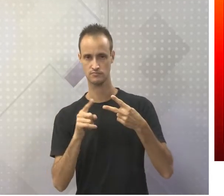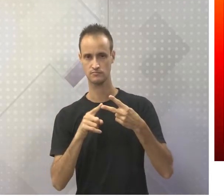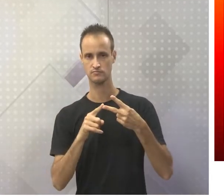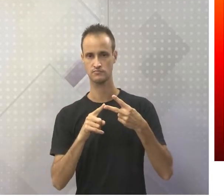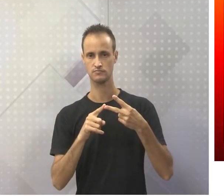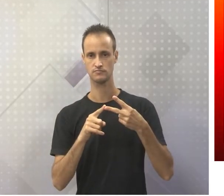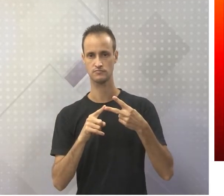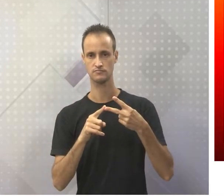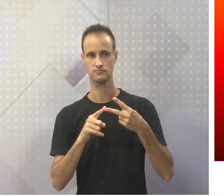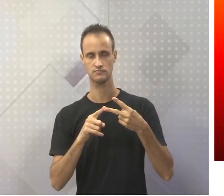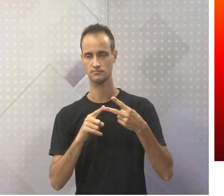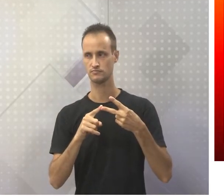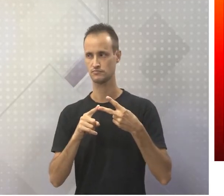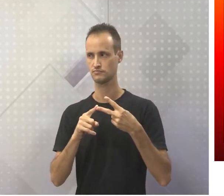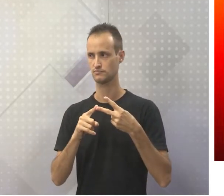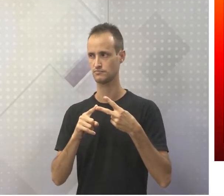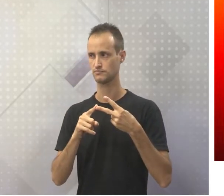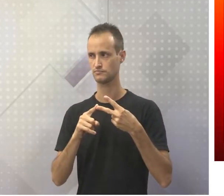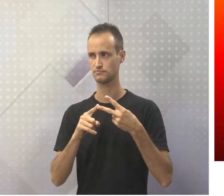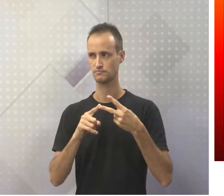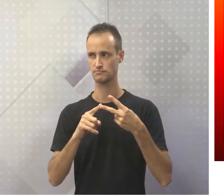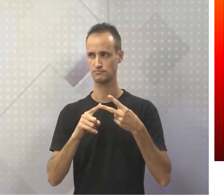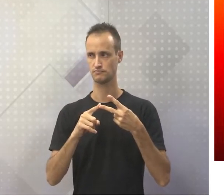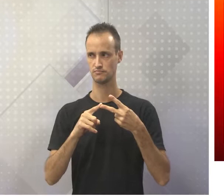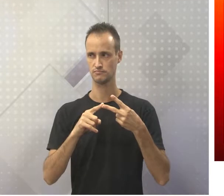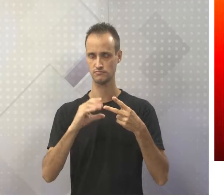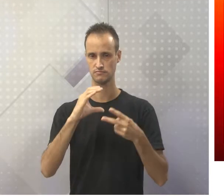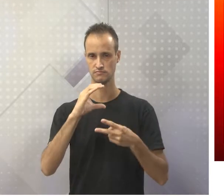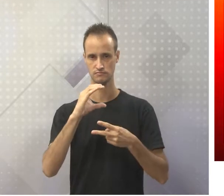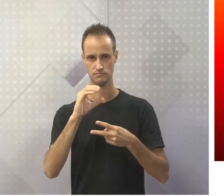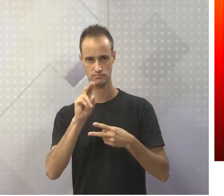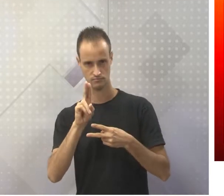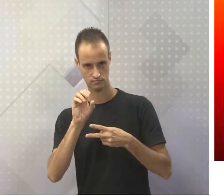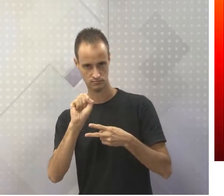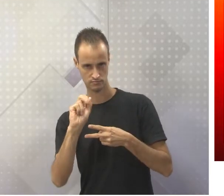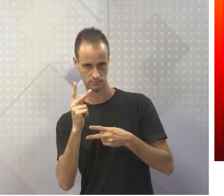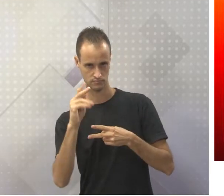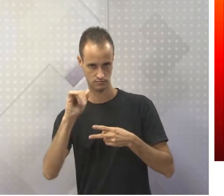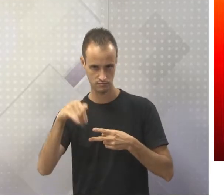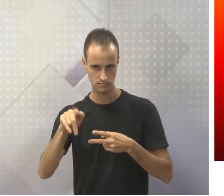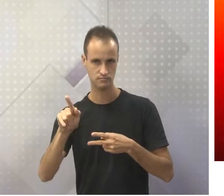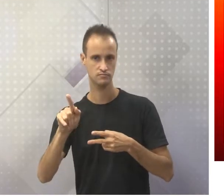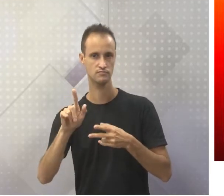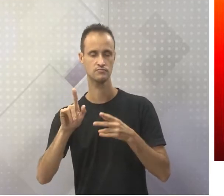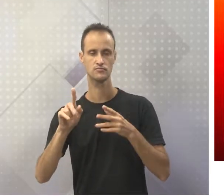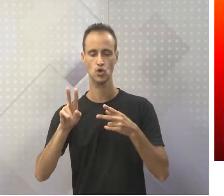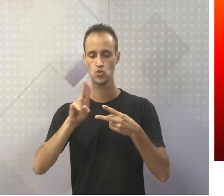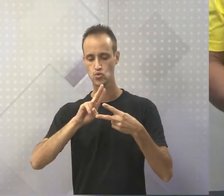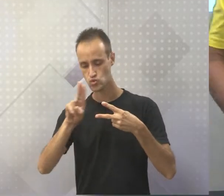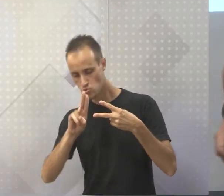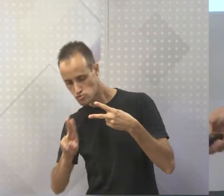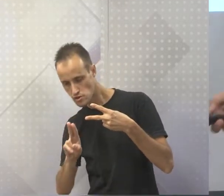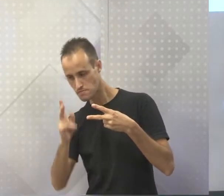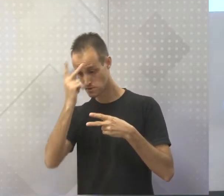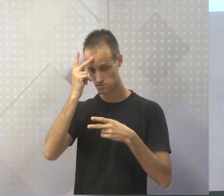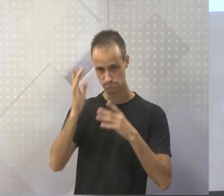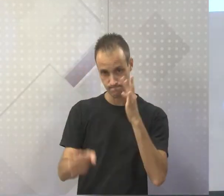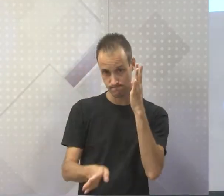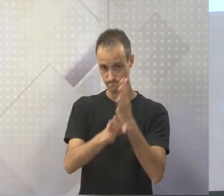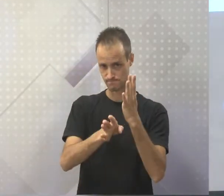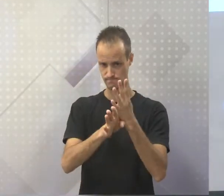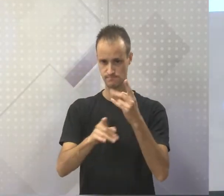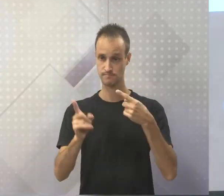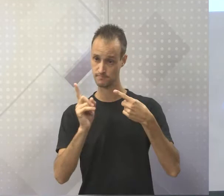chamada de doença de Cushing. Nome das pessoas que descobriram essa doença. Então, na doença